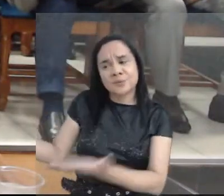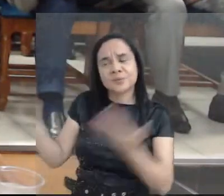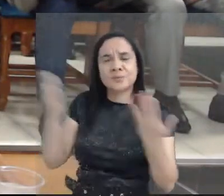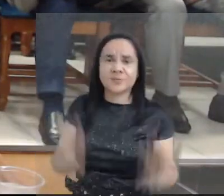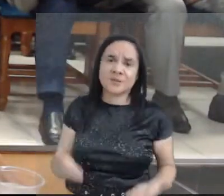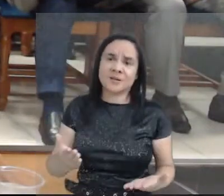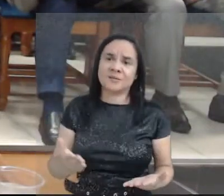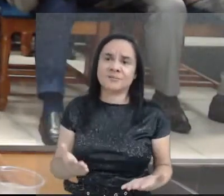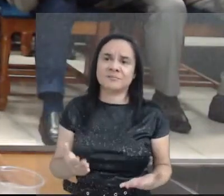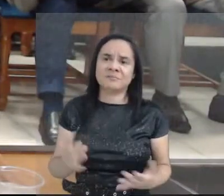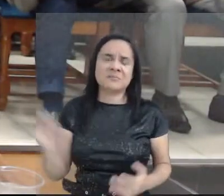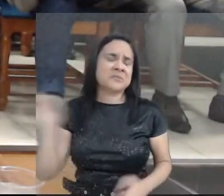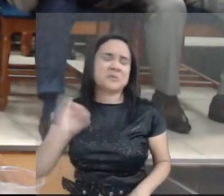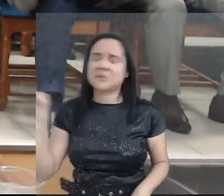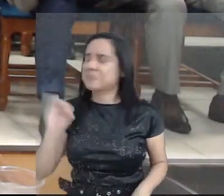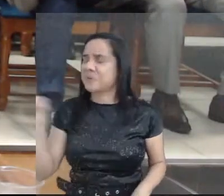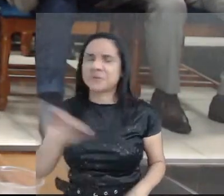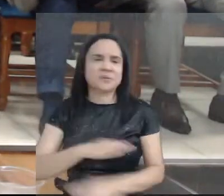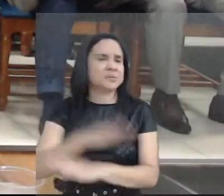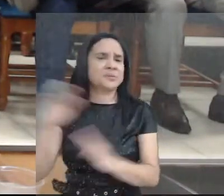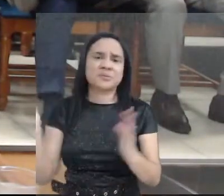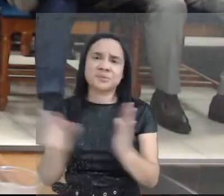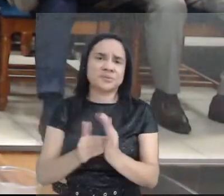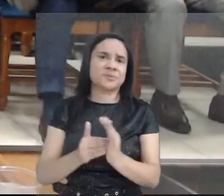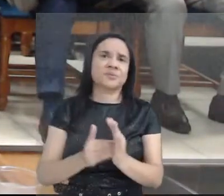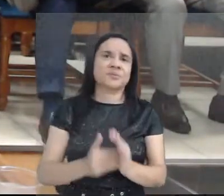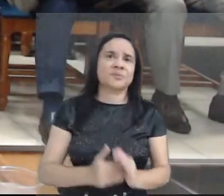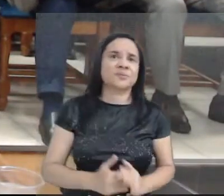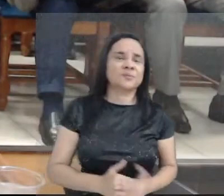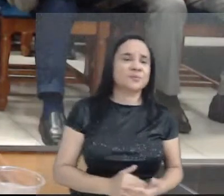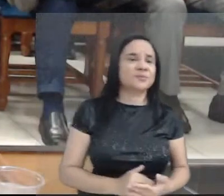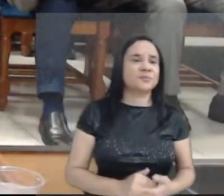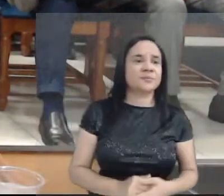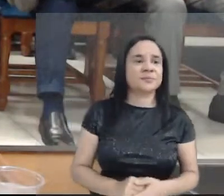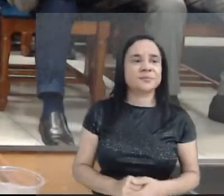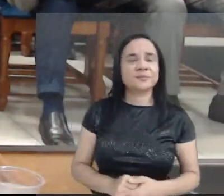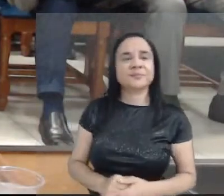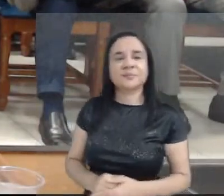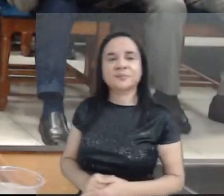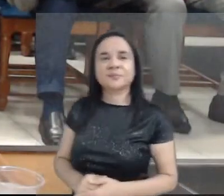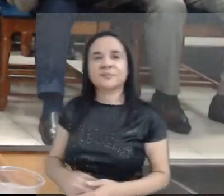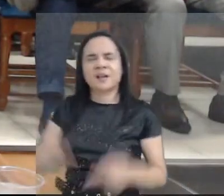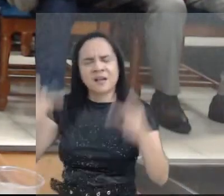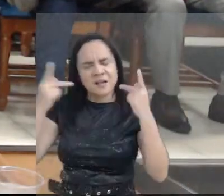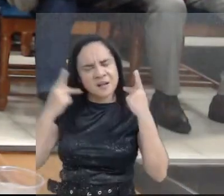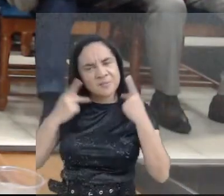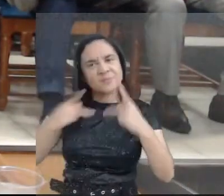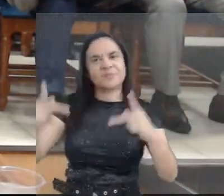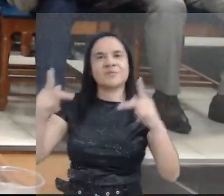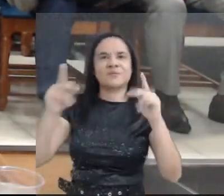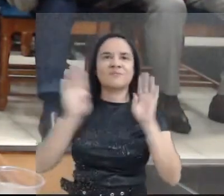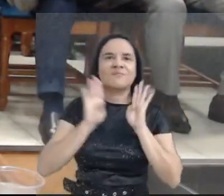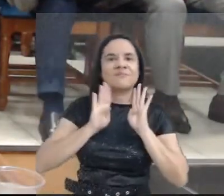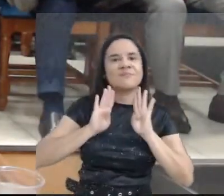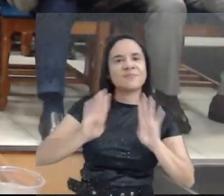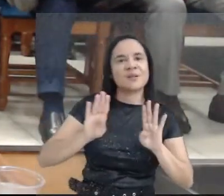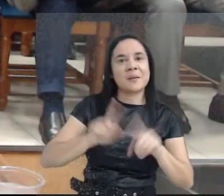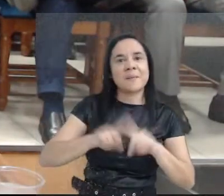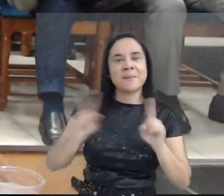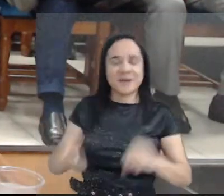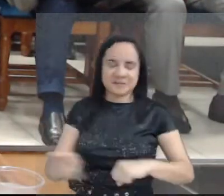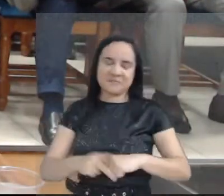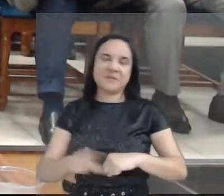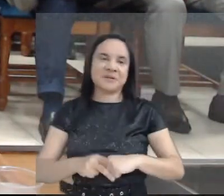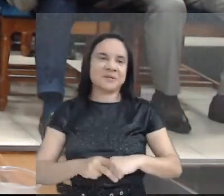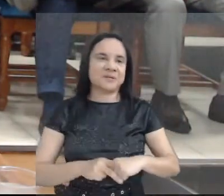como perto. Mas Pedro reproduz, profetiza. Mas Pedro e